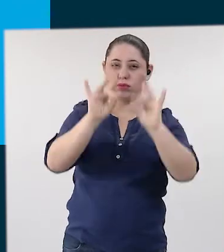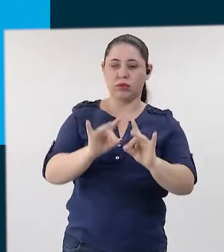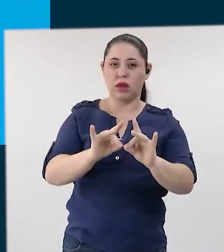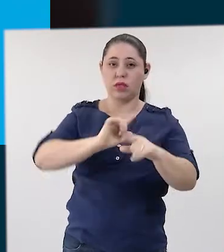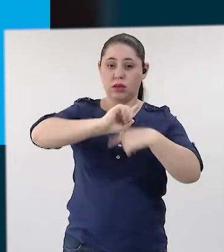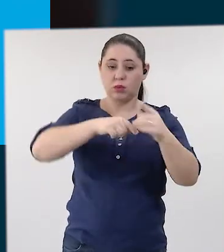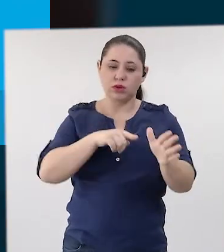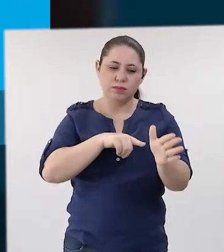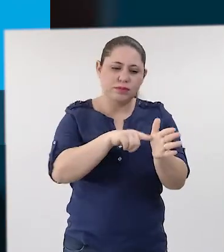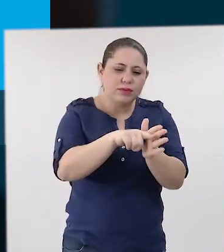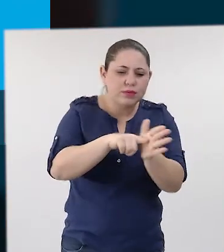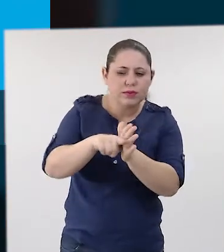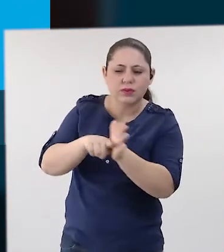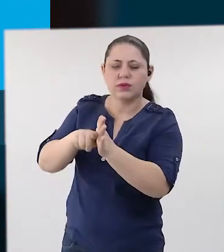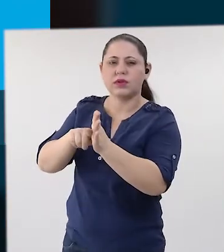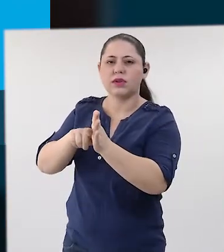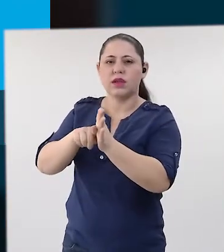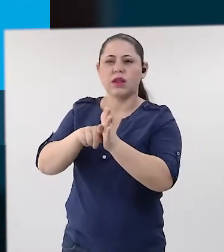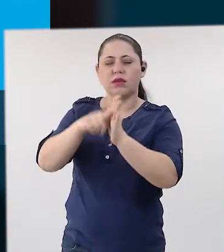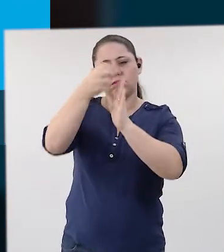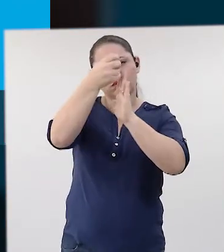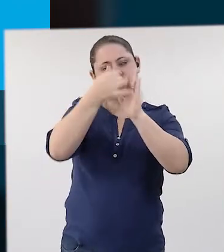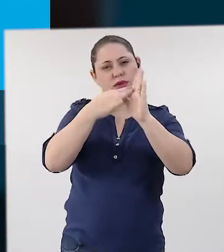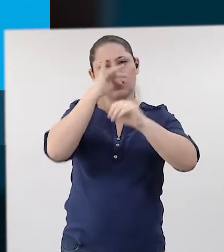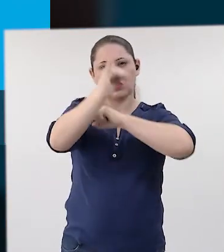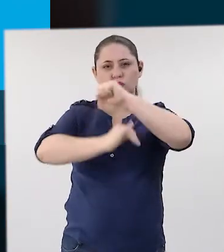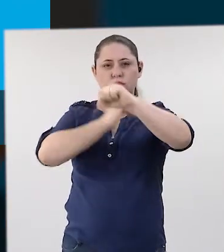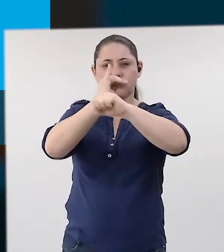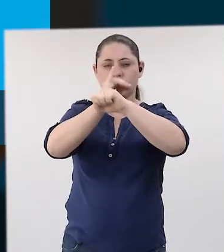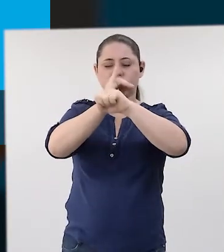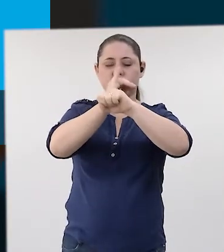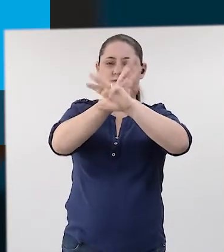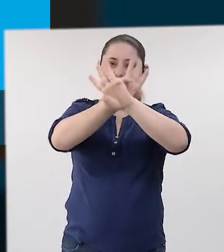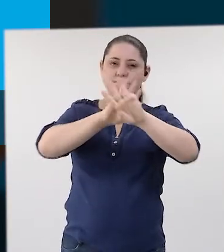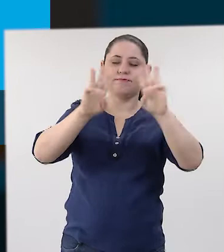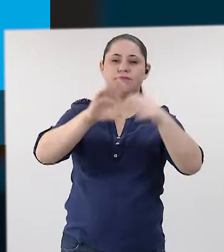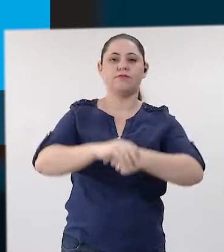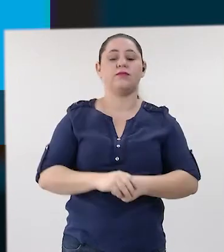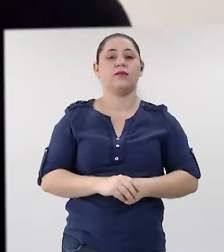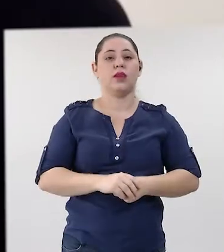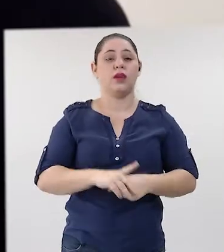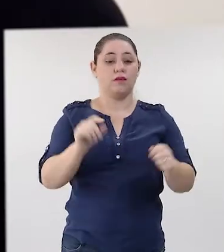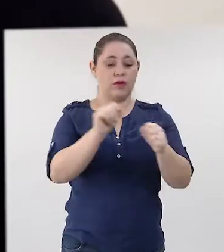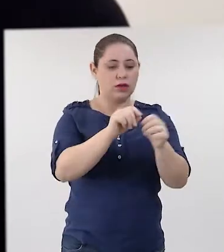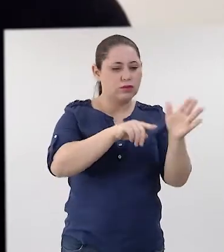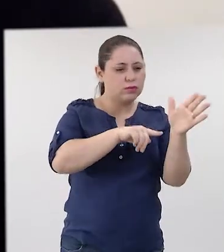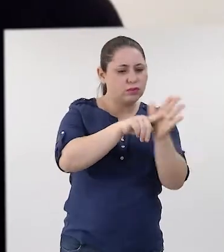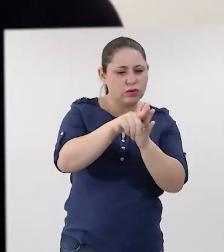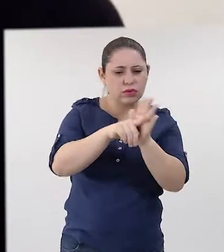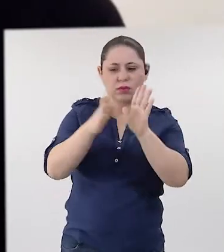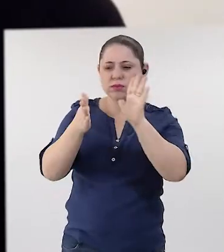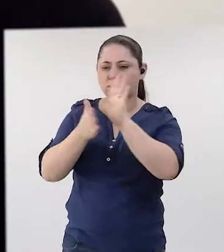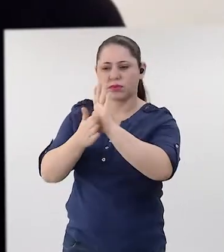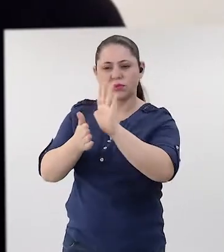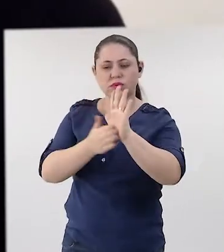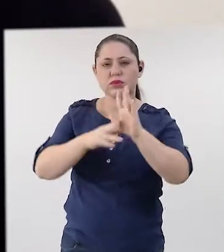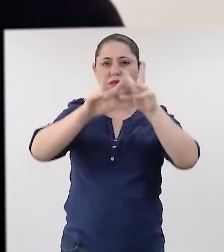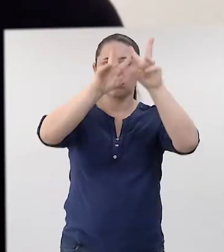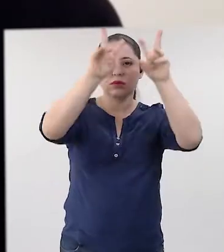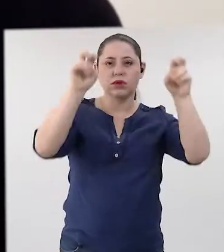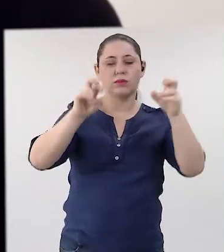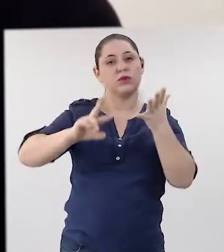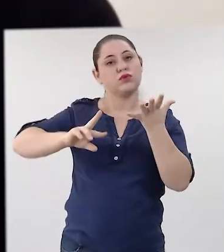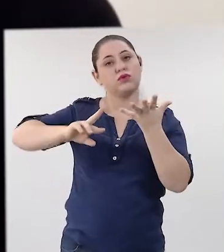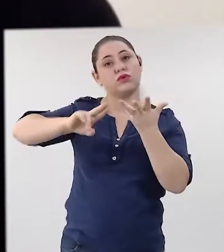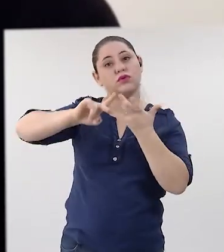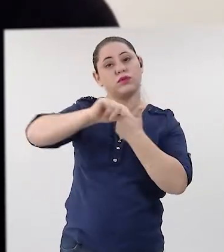definidos depois de muita pesquisa e que coubessem numa plataforma. Foi feita uma pesquisa em várias propostas,